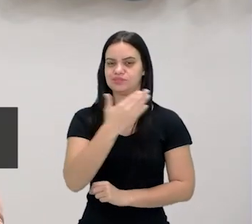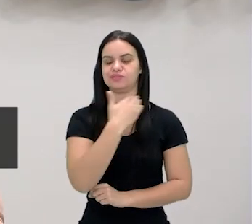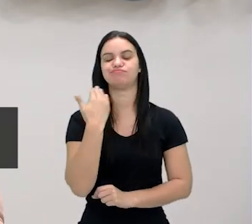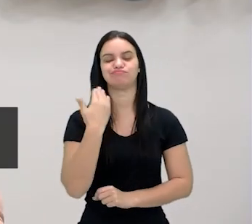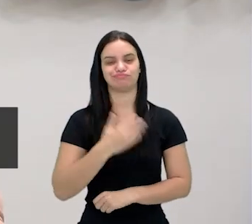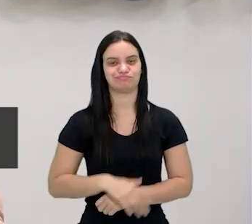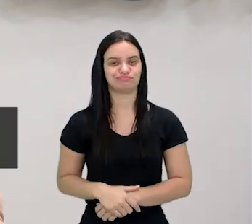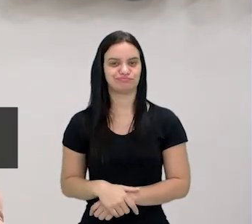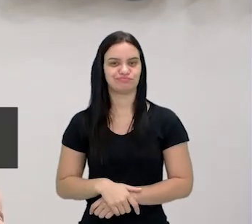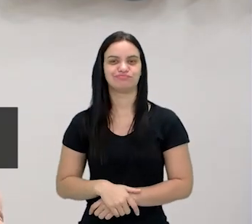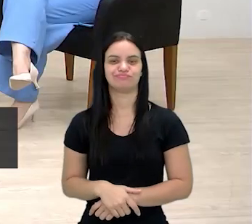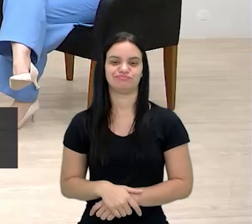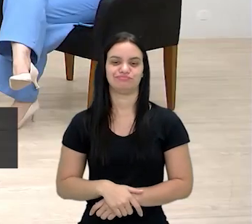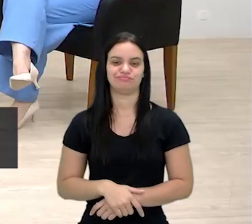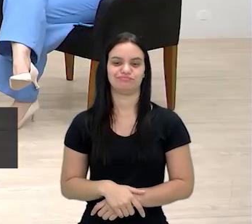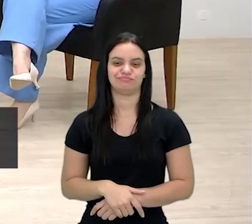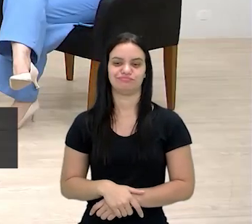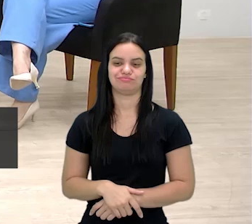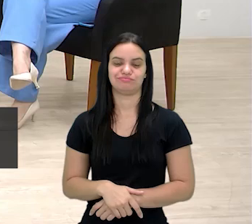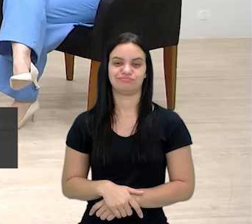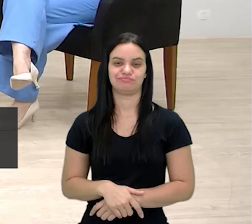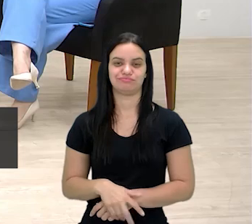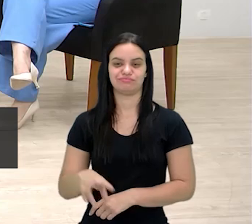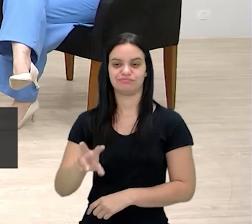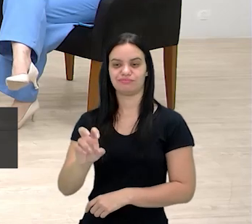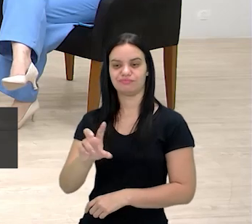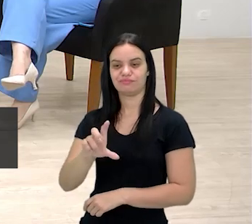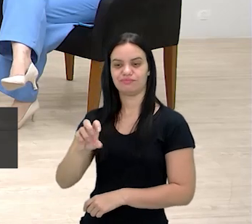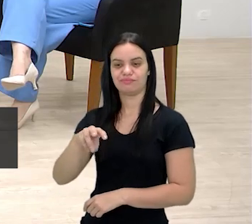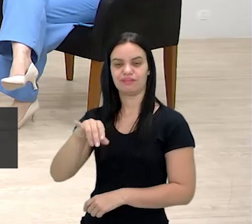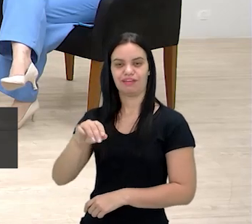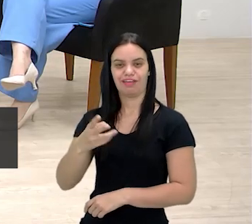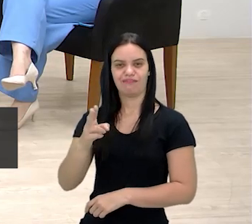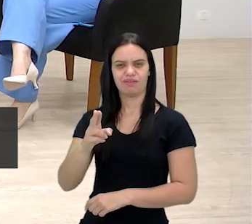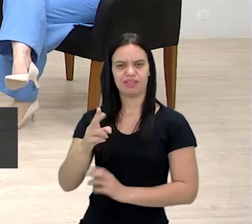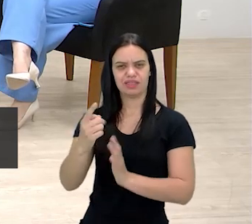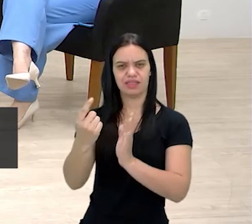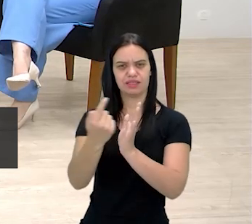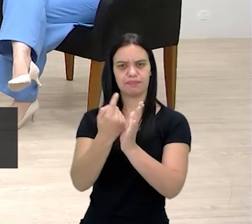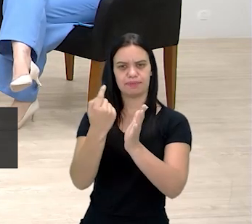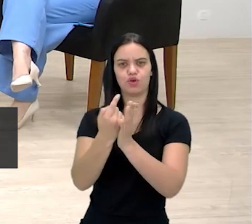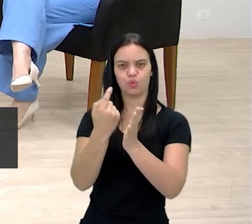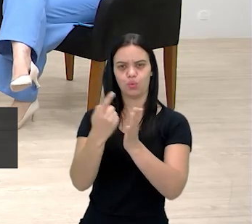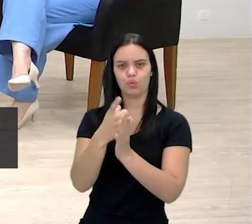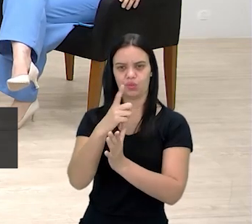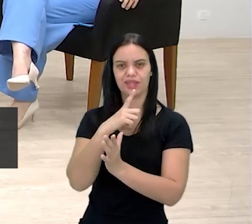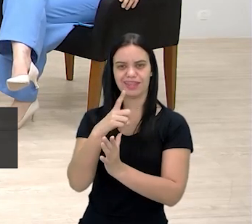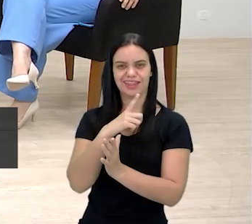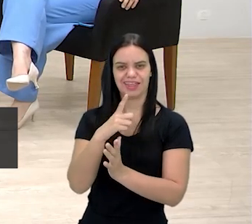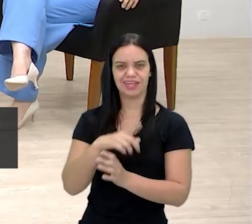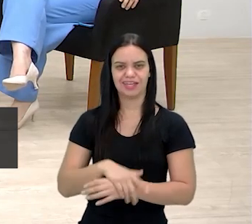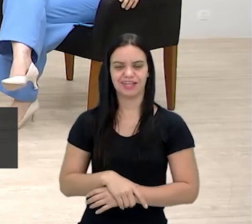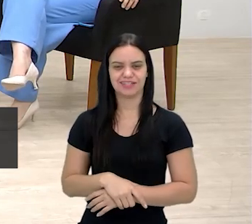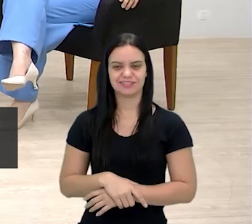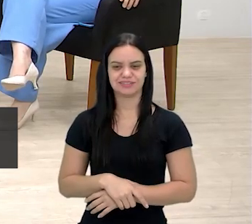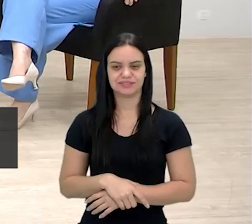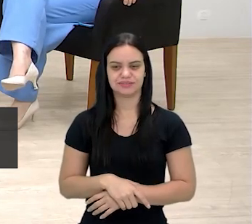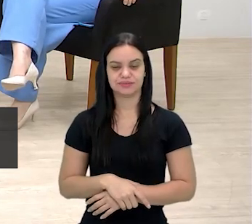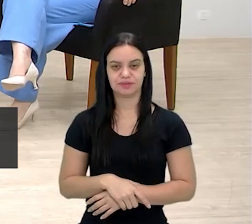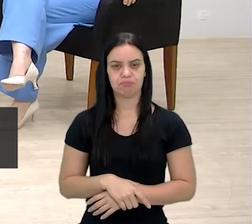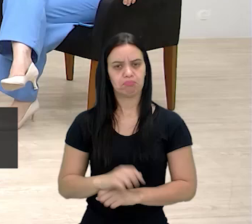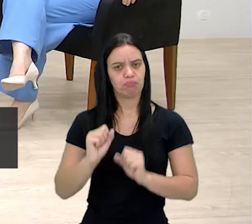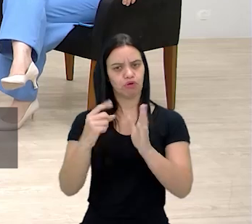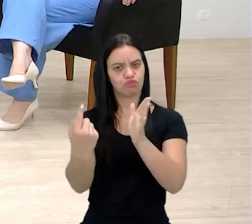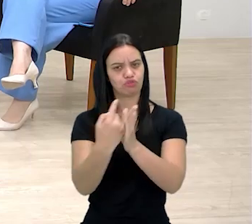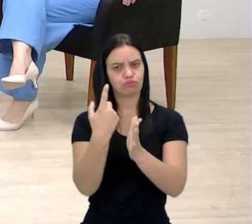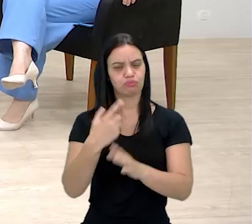Mas, Simone, eu acho que a Evelyn ia responder a sua pergunta. O gatinho interrompeu porque ele viu que todo mundo está falando, todo mundo fala e não apresentamos ele. Evelyn, pois